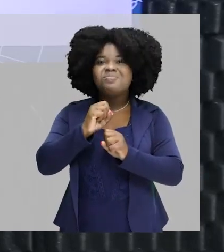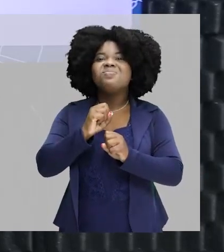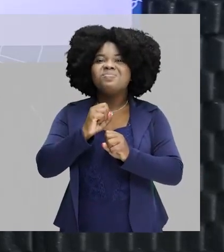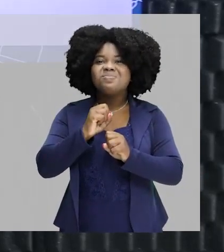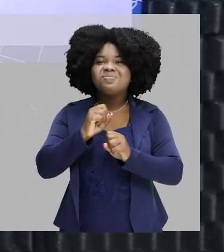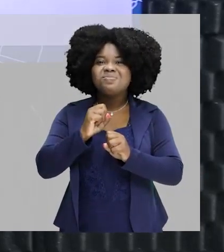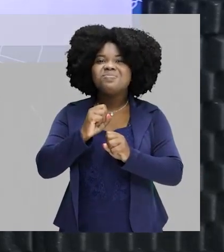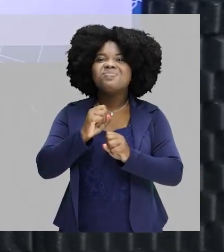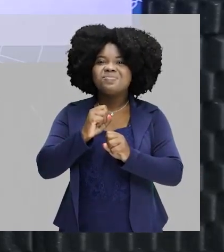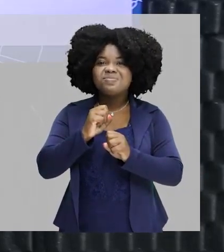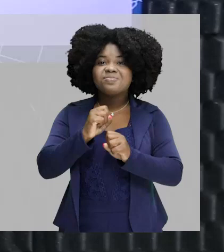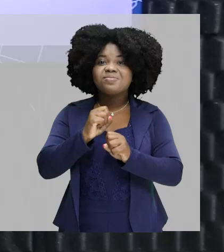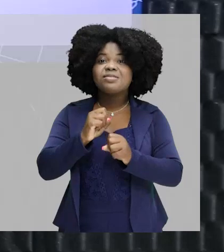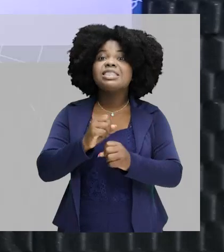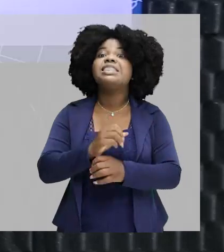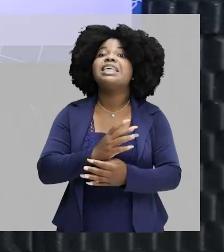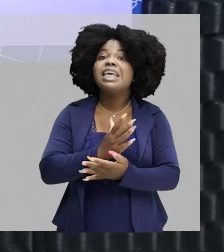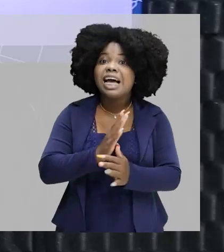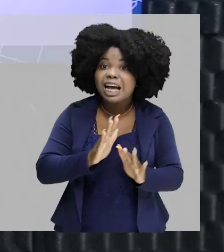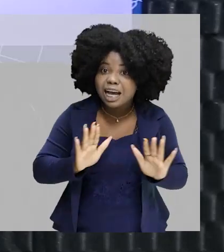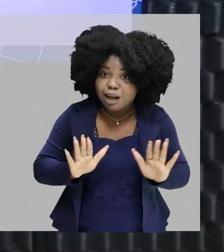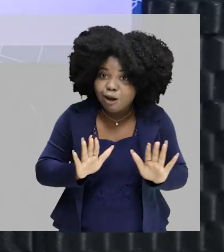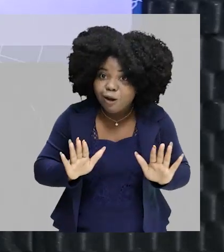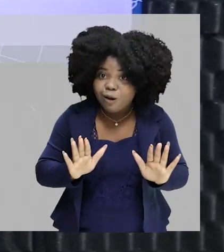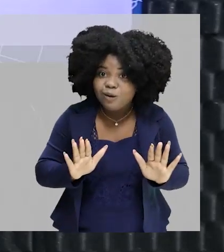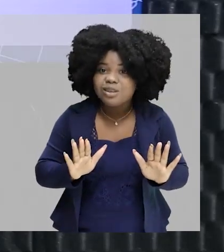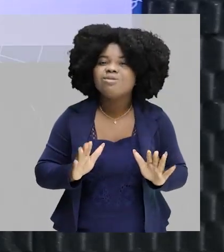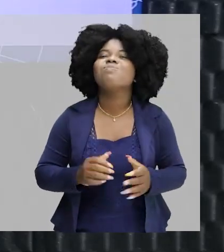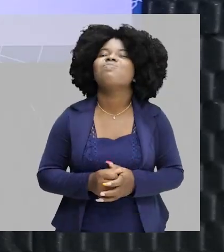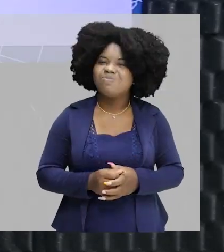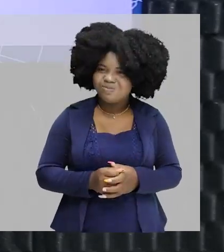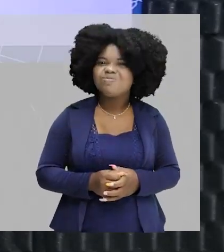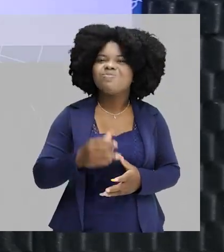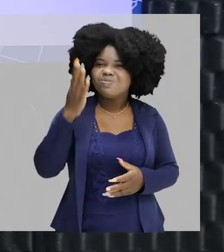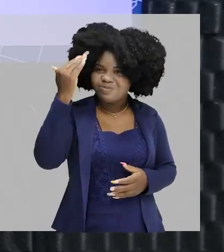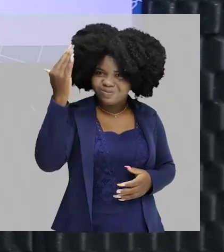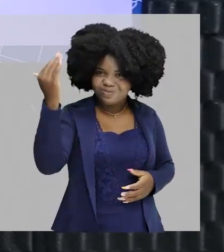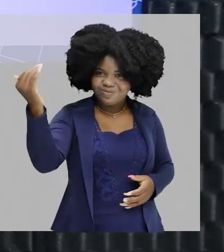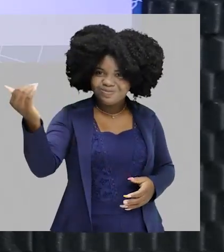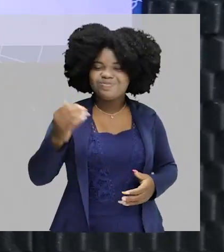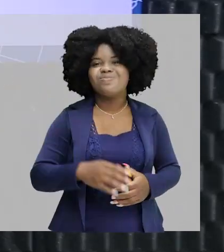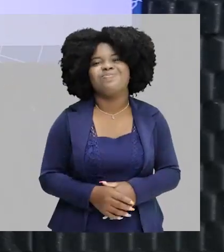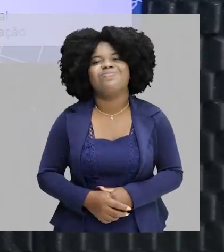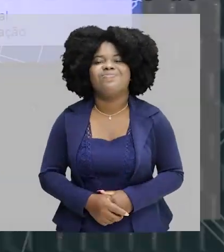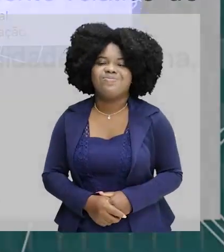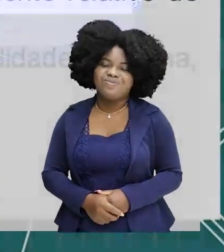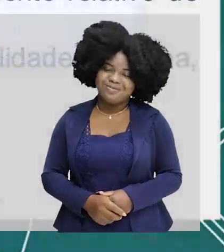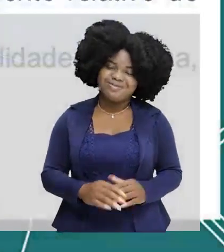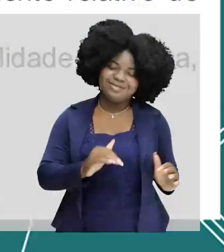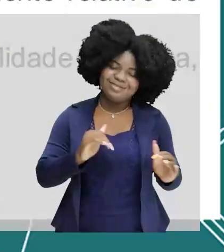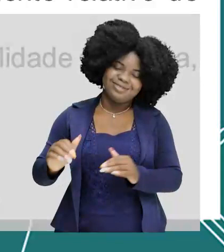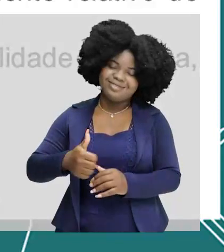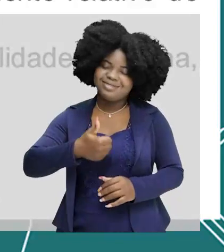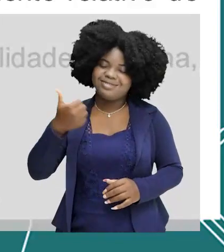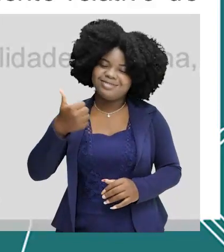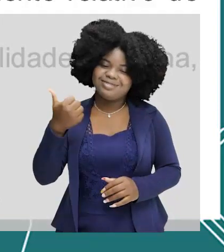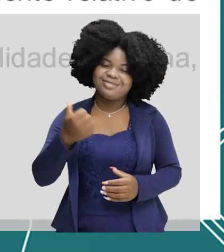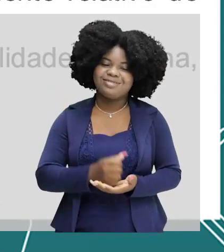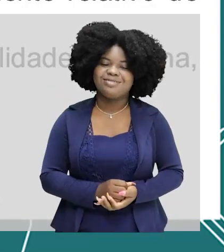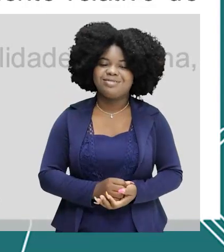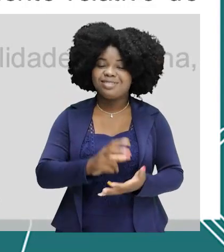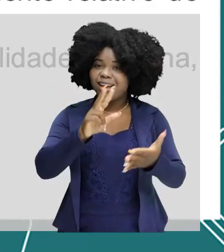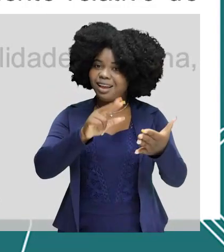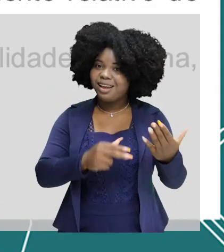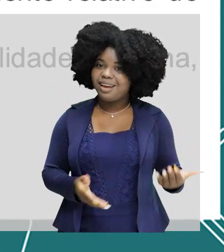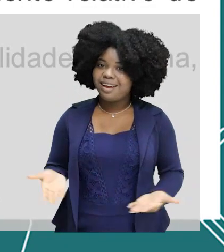Respirou, oxigenou o cérebro para a gente ir agora para cima, porque vai ser muito sucesso. E olha a primeira questão que bacana, olha o que